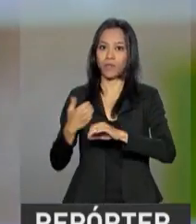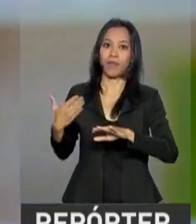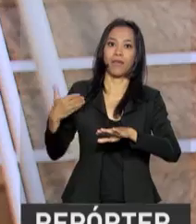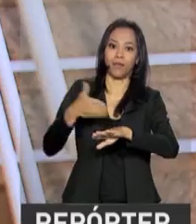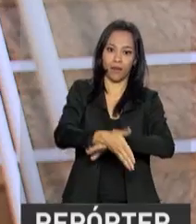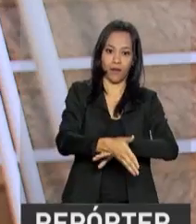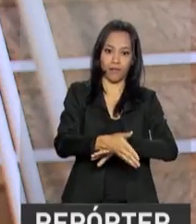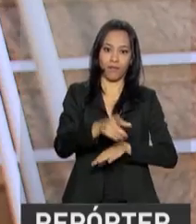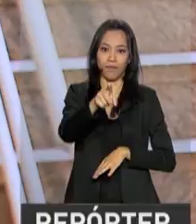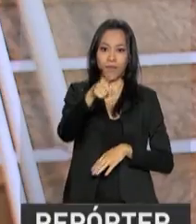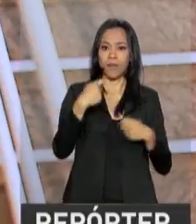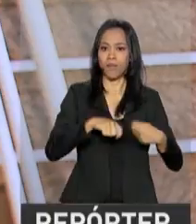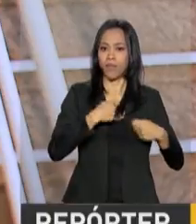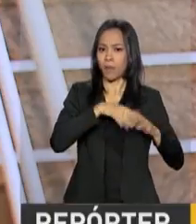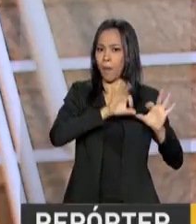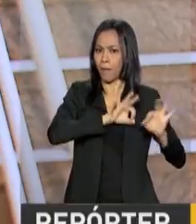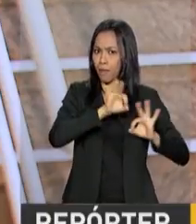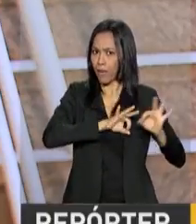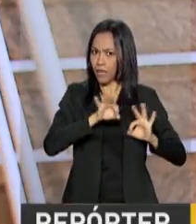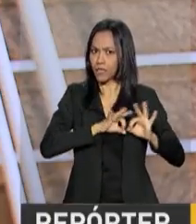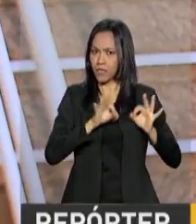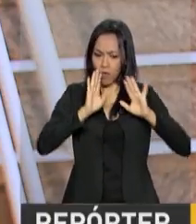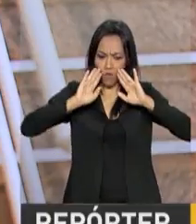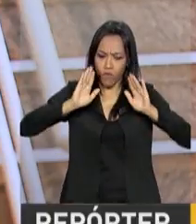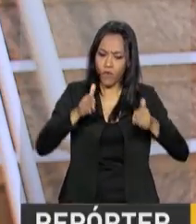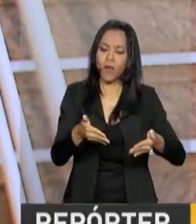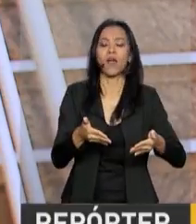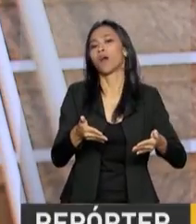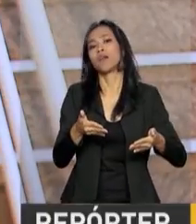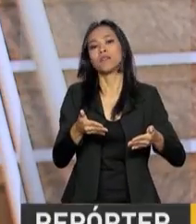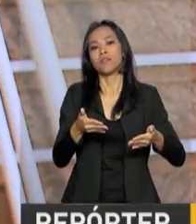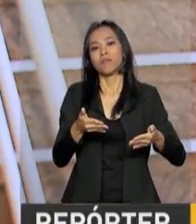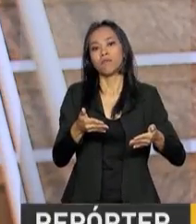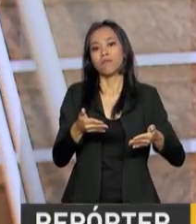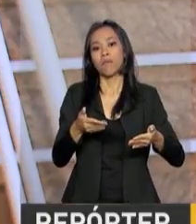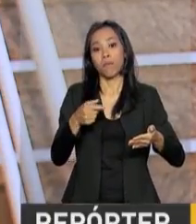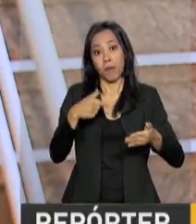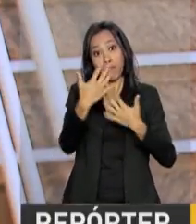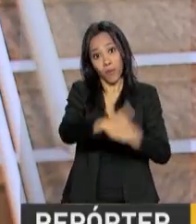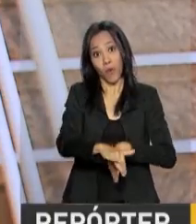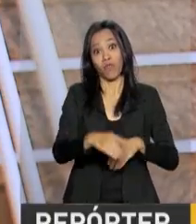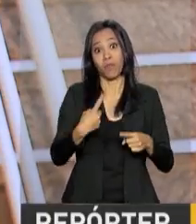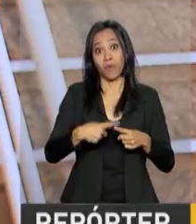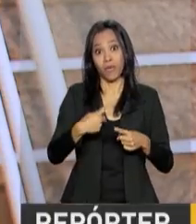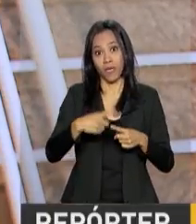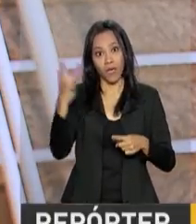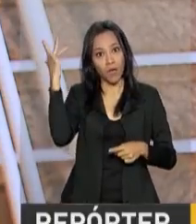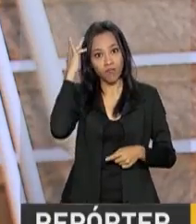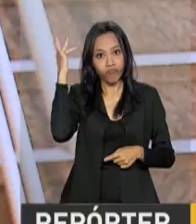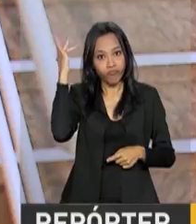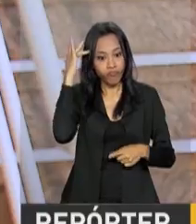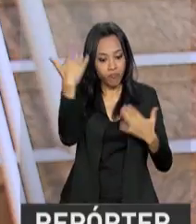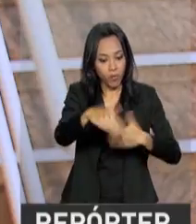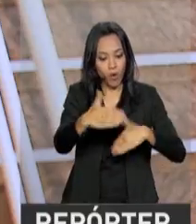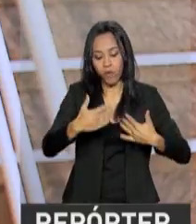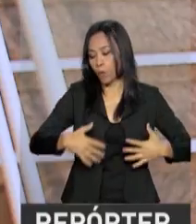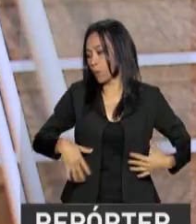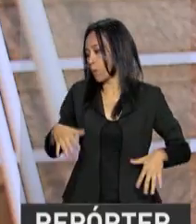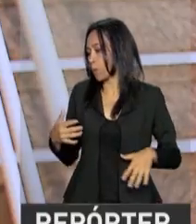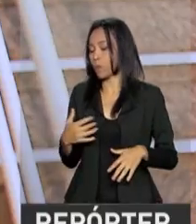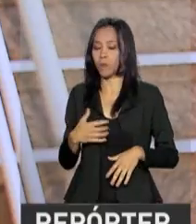carreira. Tive que fazer uma preparação muito específica para a prova, porque é uma prova de alto nível de